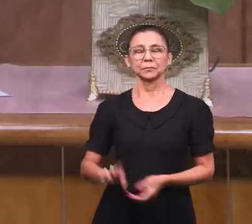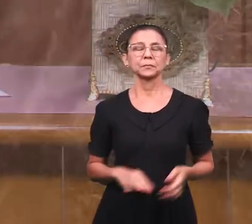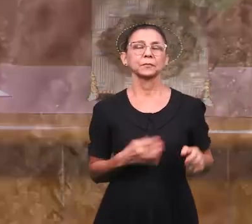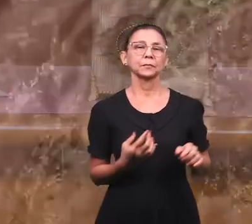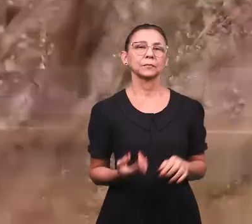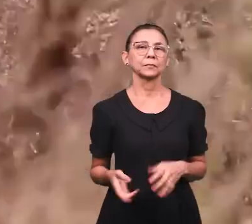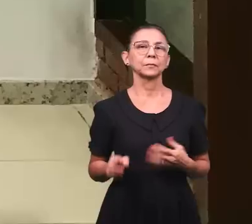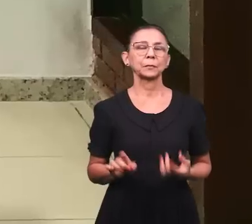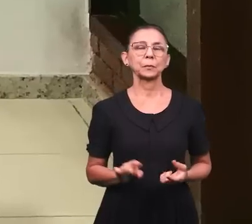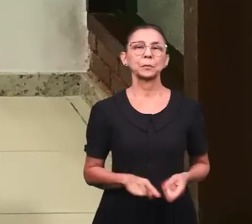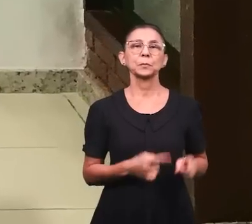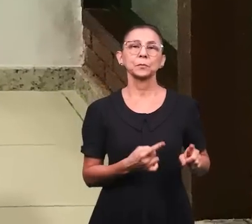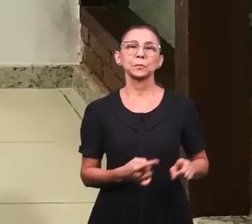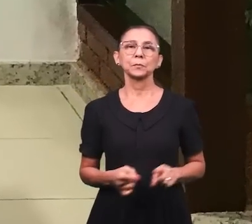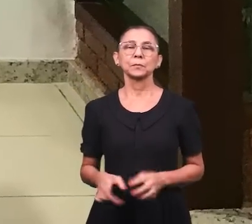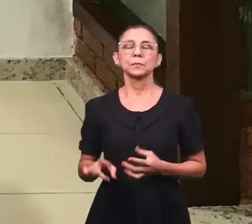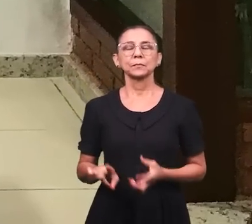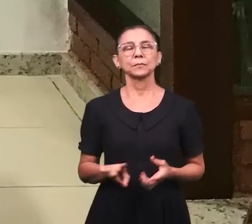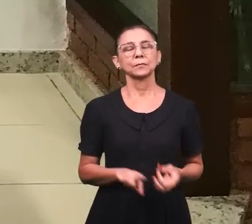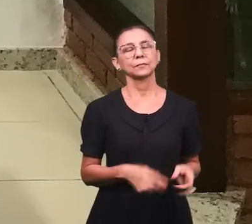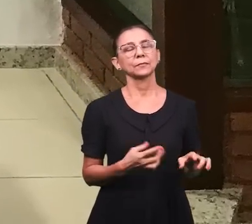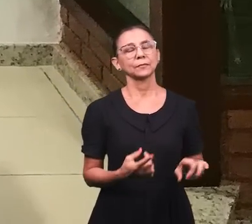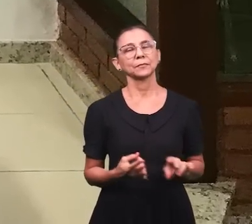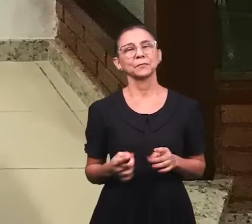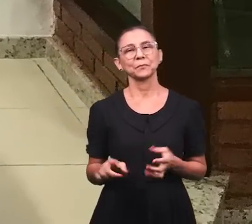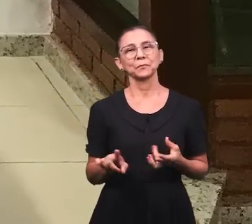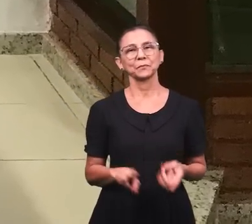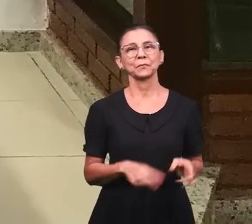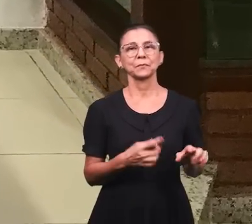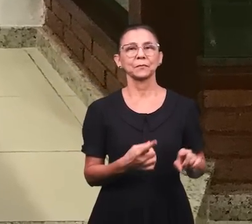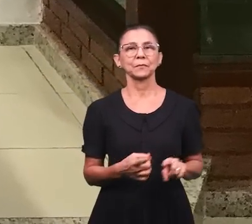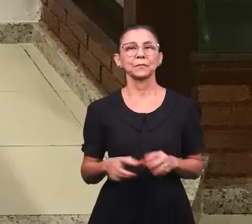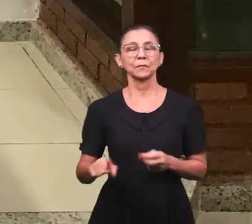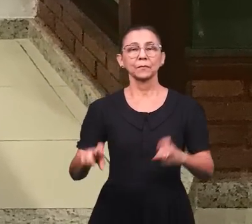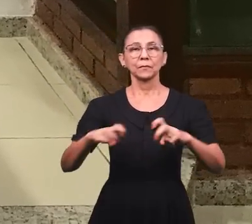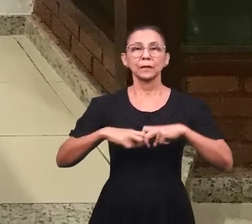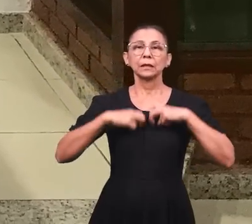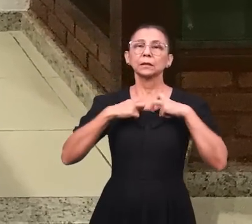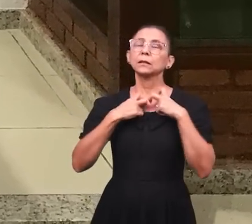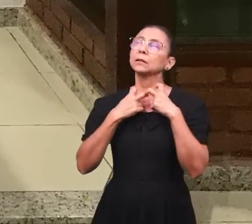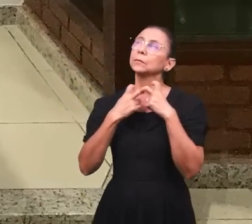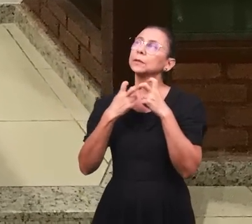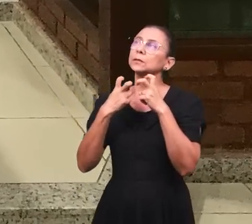Senhor. Clamo a ti, ó meu Senhor,